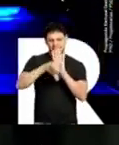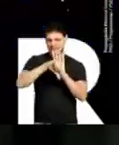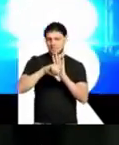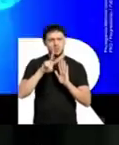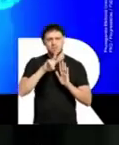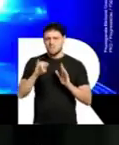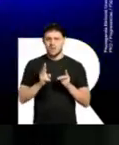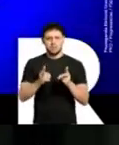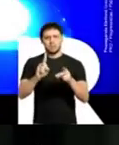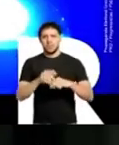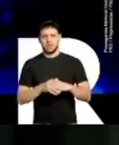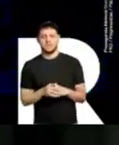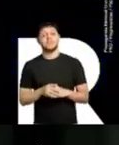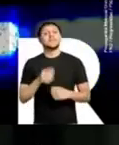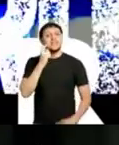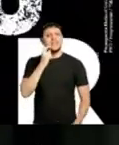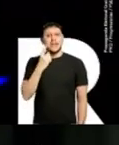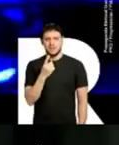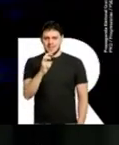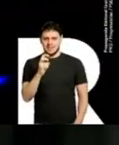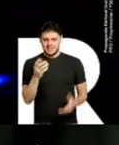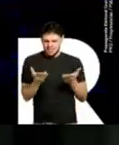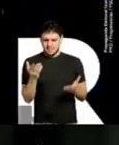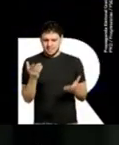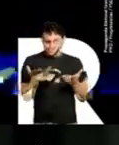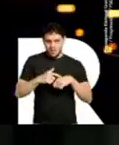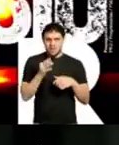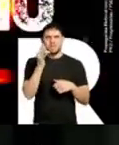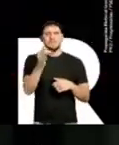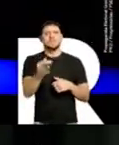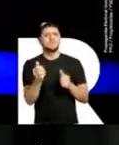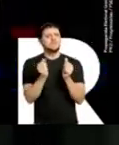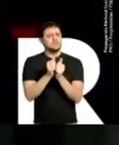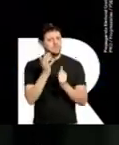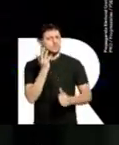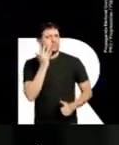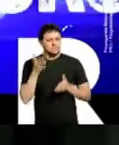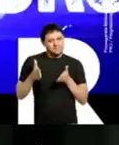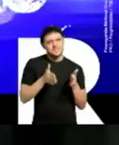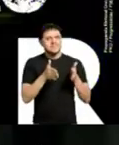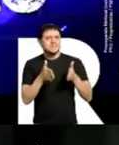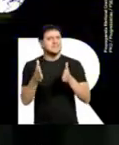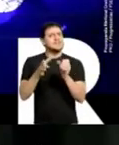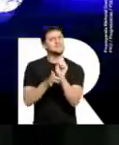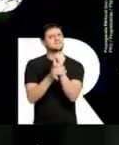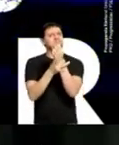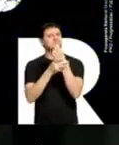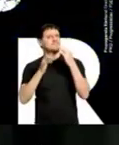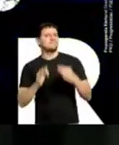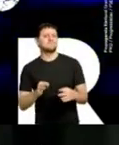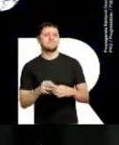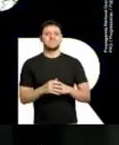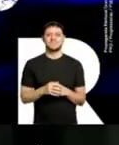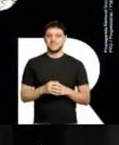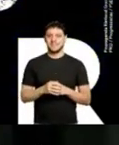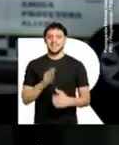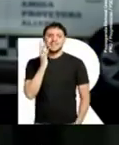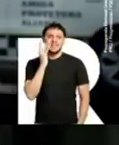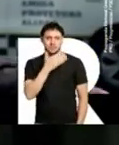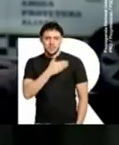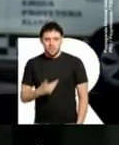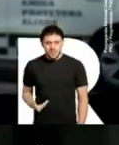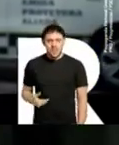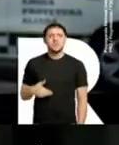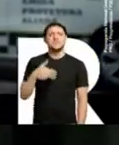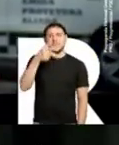vez. Ricardo é 15, é presente, é futuro. Junto com o Tarcísio é um caminho seguro.